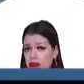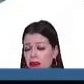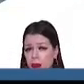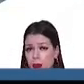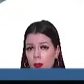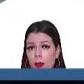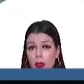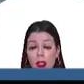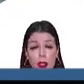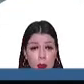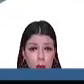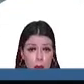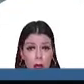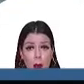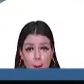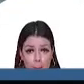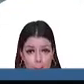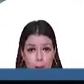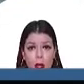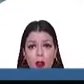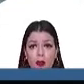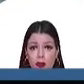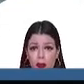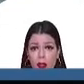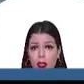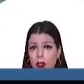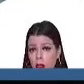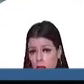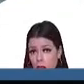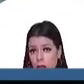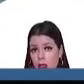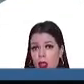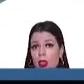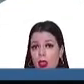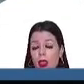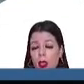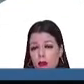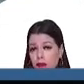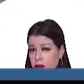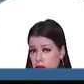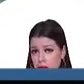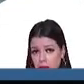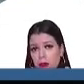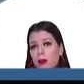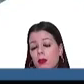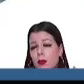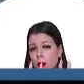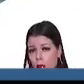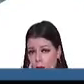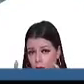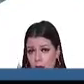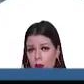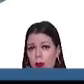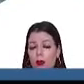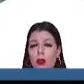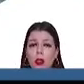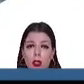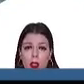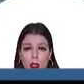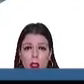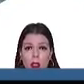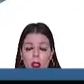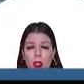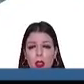num segundo plano de atuação do estado, que é no apoio às famílias, aos alunos e